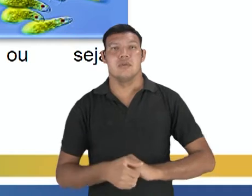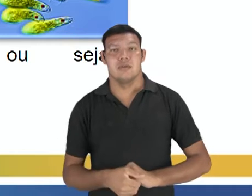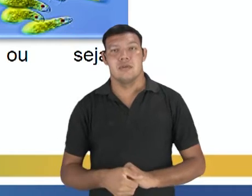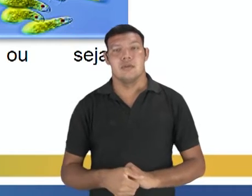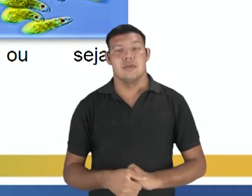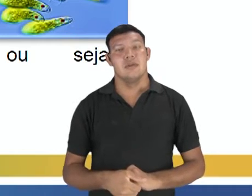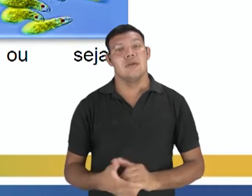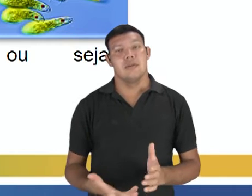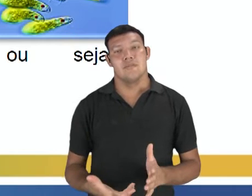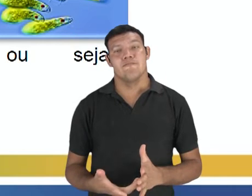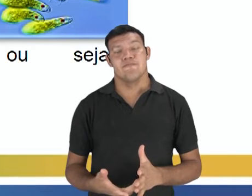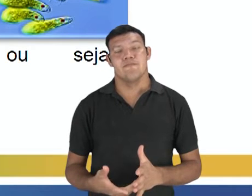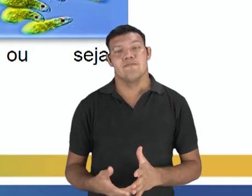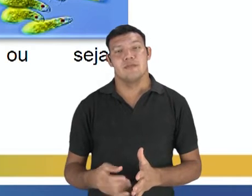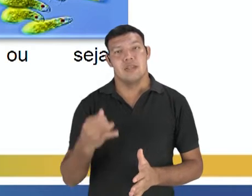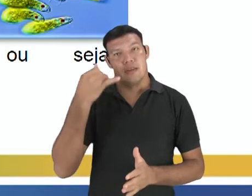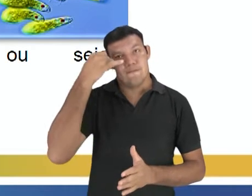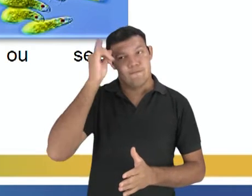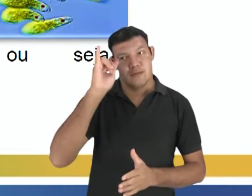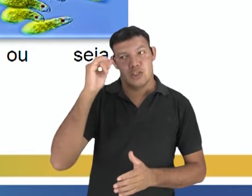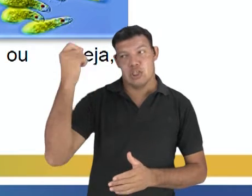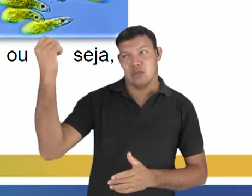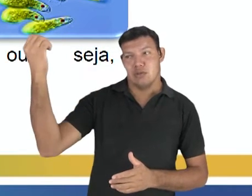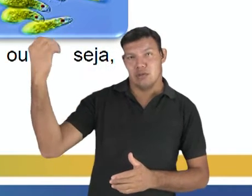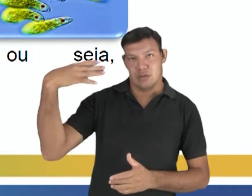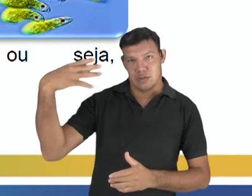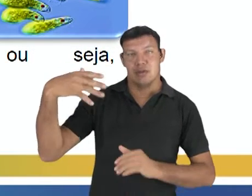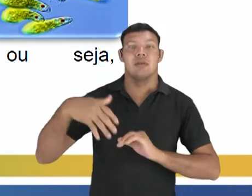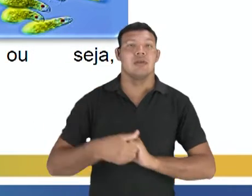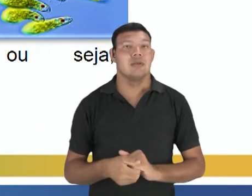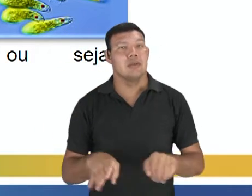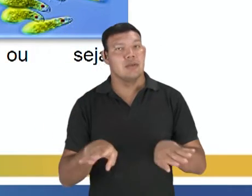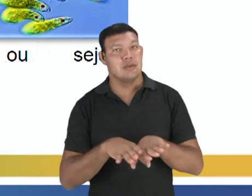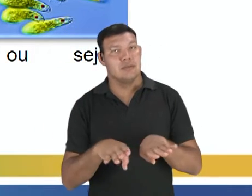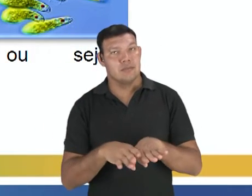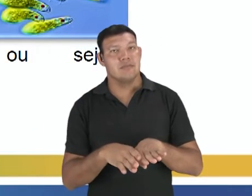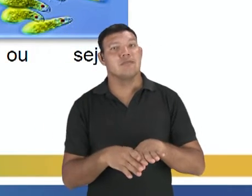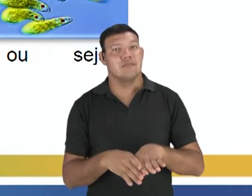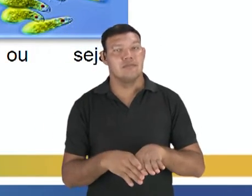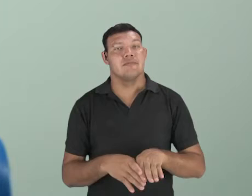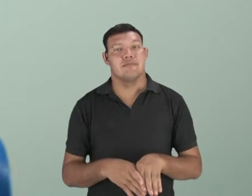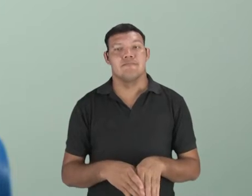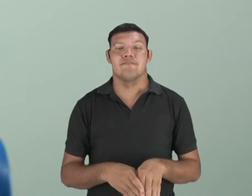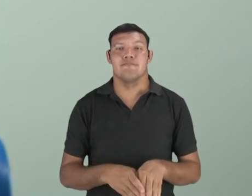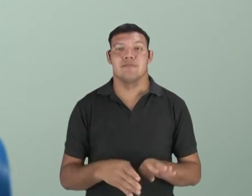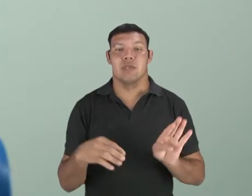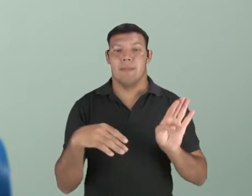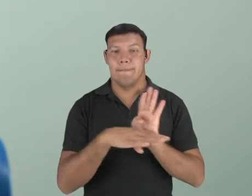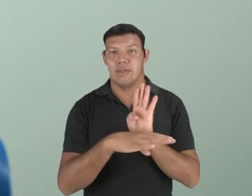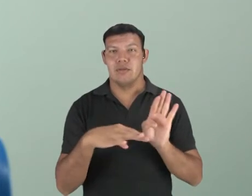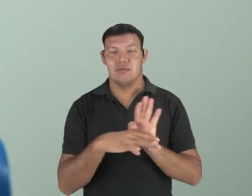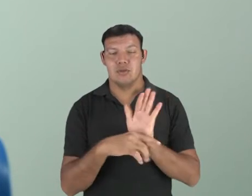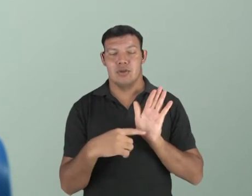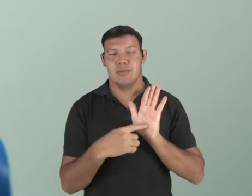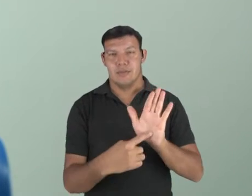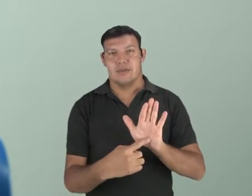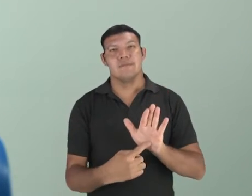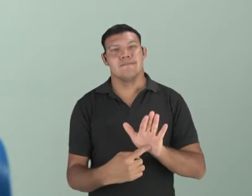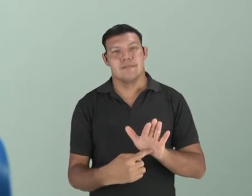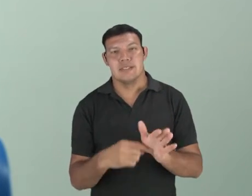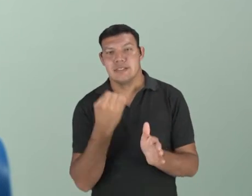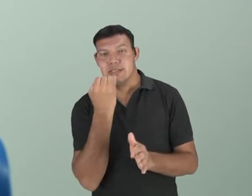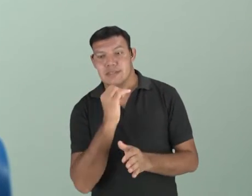e ainda pode ser uma alga que ela é bioindicadora, que pode, a sua presença ou ausência pode estar indicando